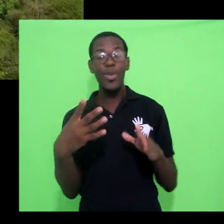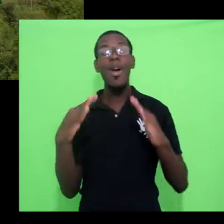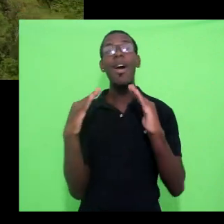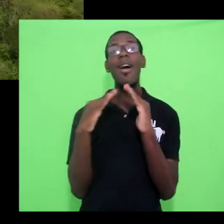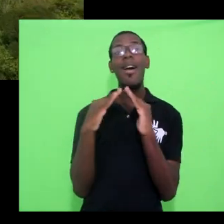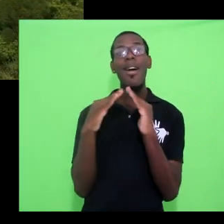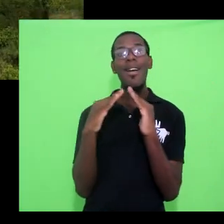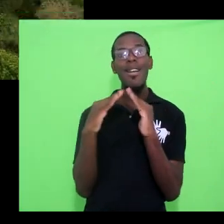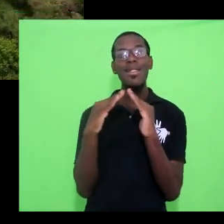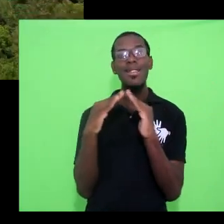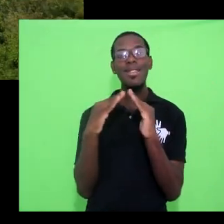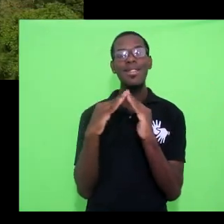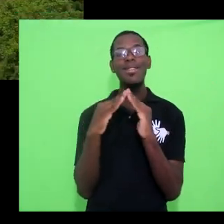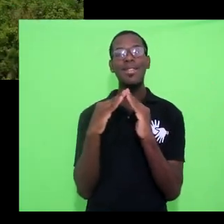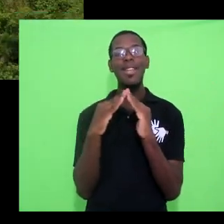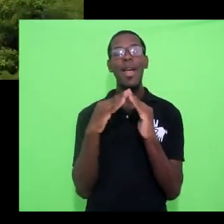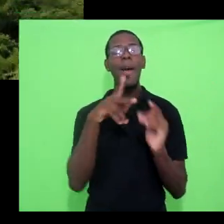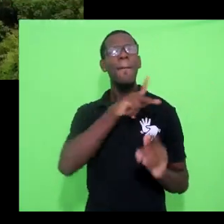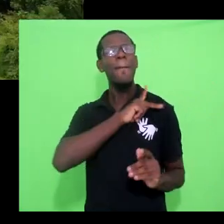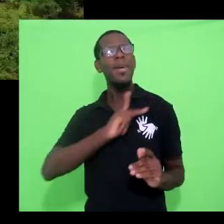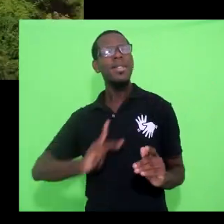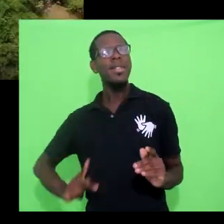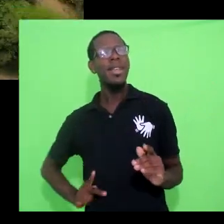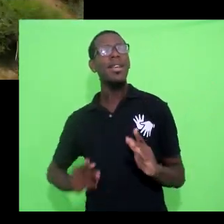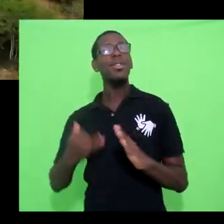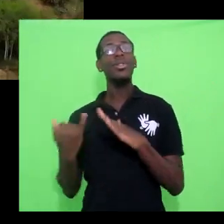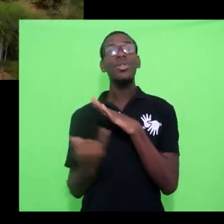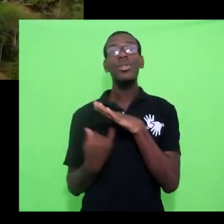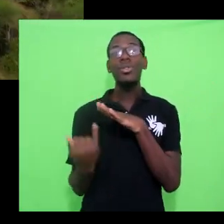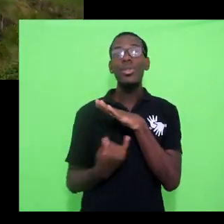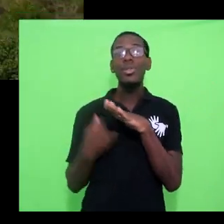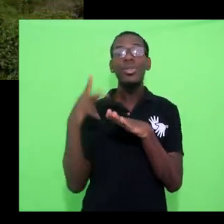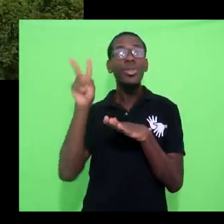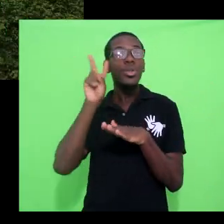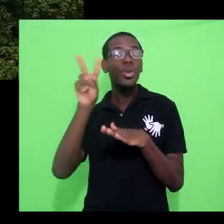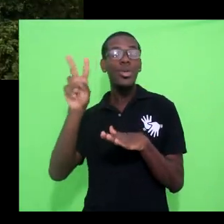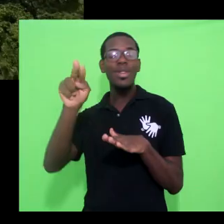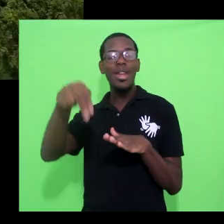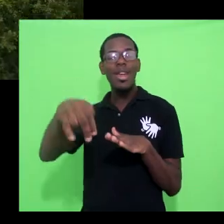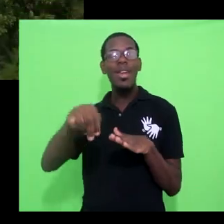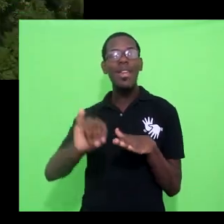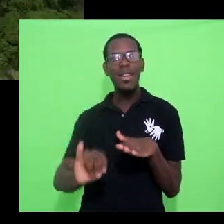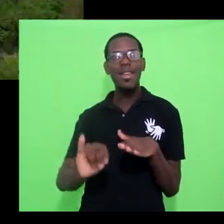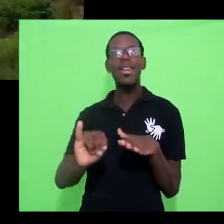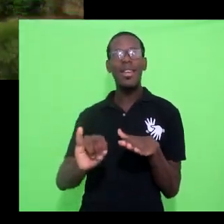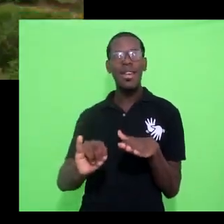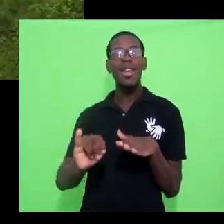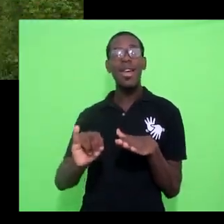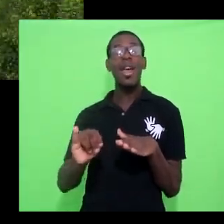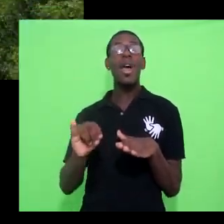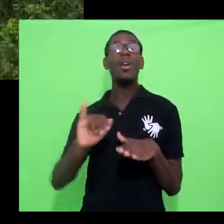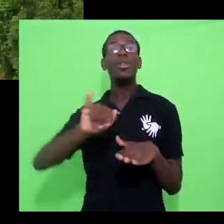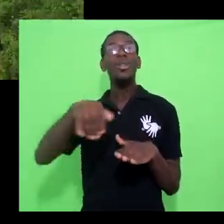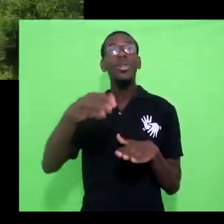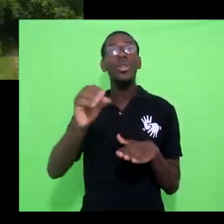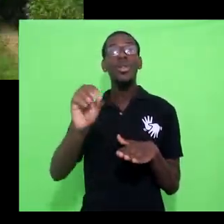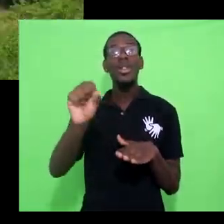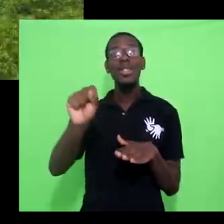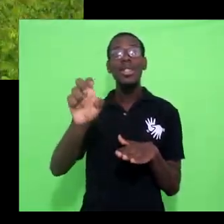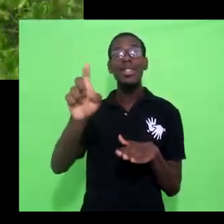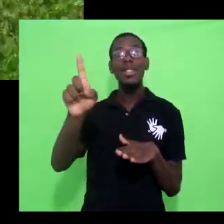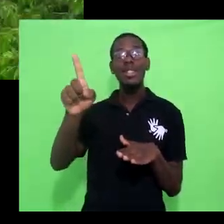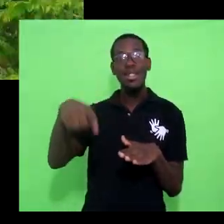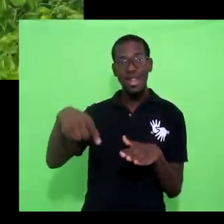casa do presidente do Instituto Histórico Geográfico de Nova Iguaçu, José Luiz Teixeira, na